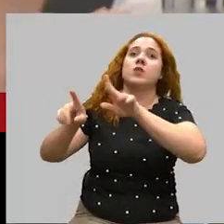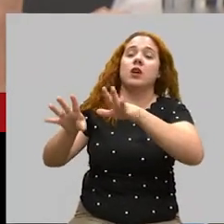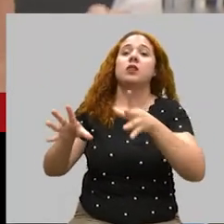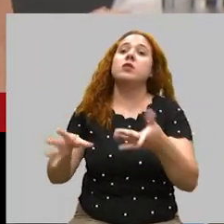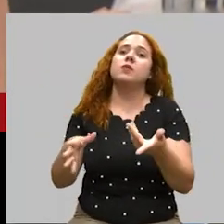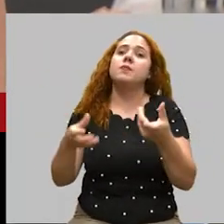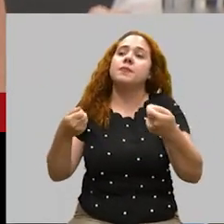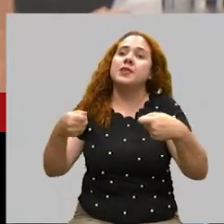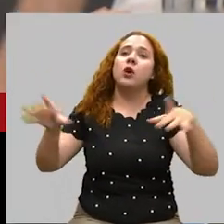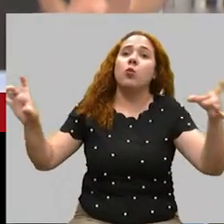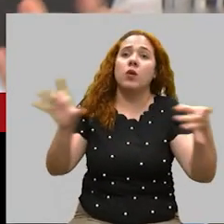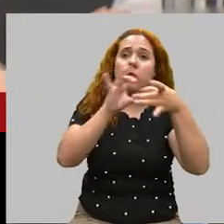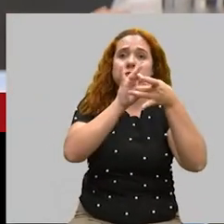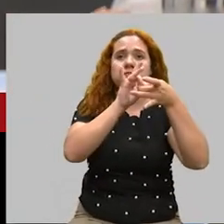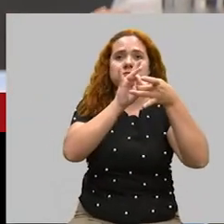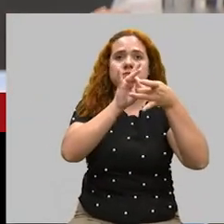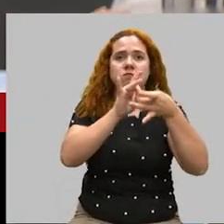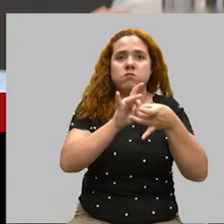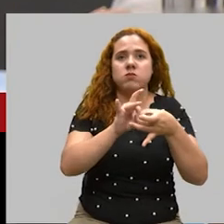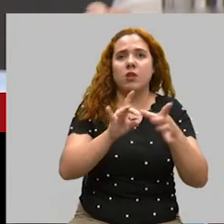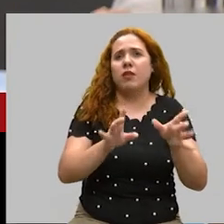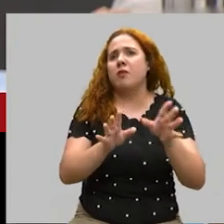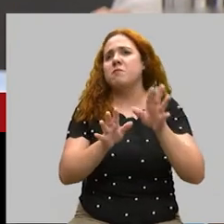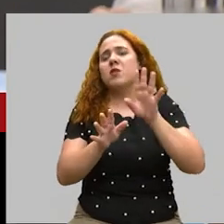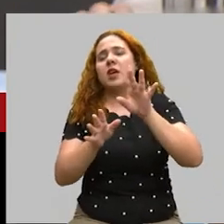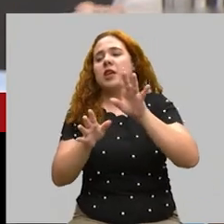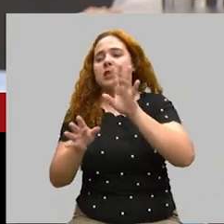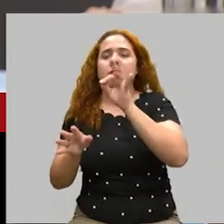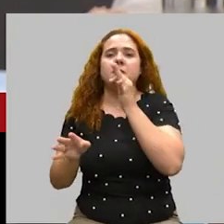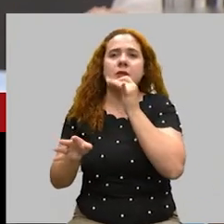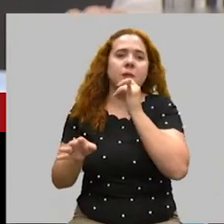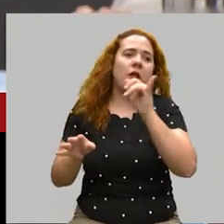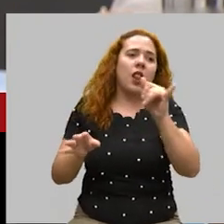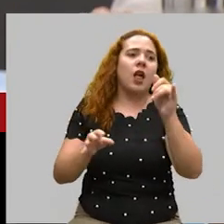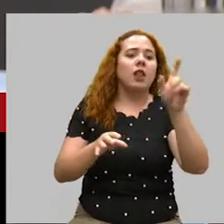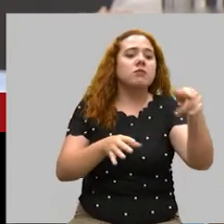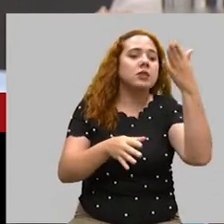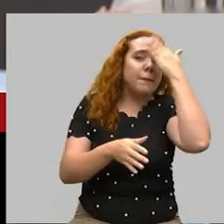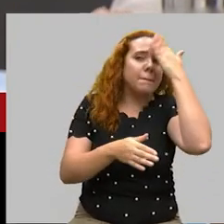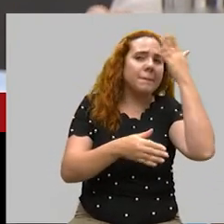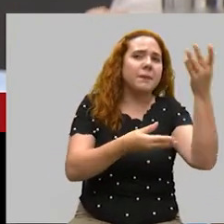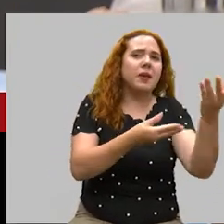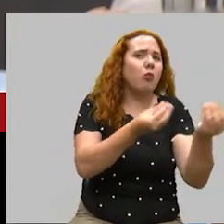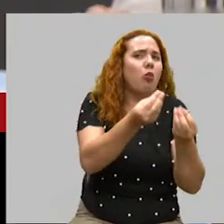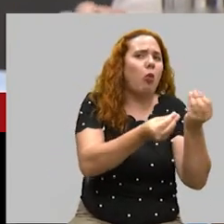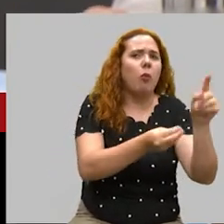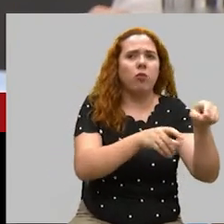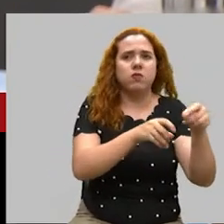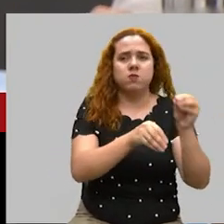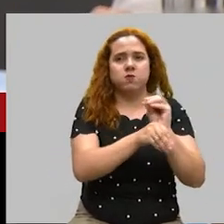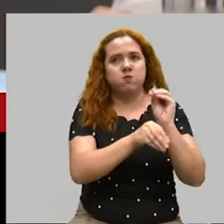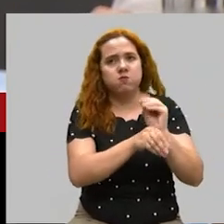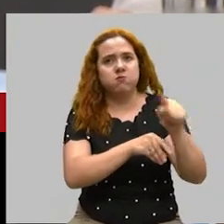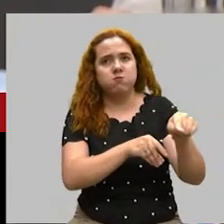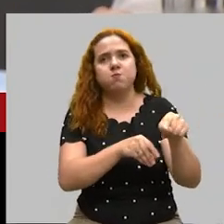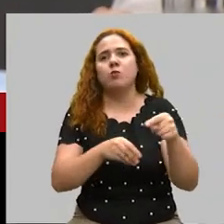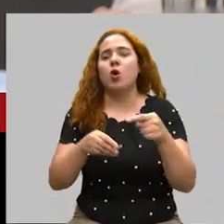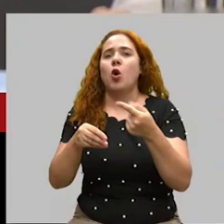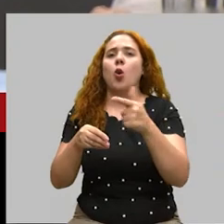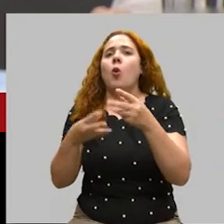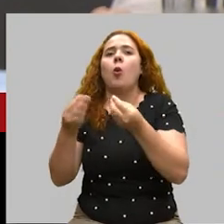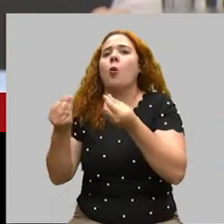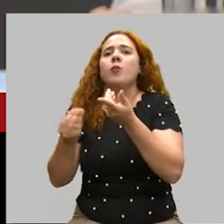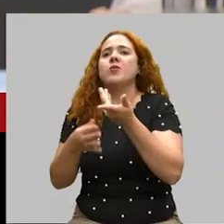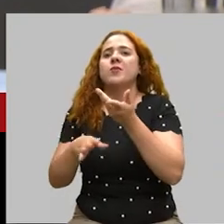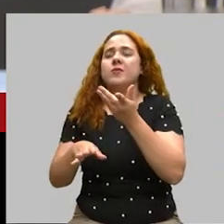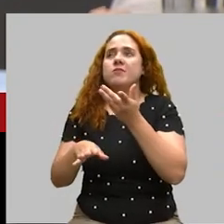né de agroecologia de acesso à terra e educação para mim as efas não tinham nem que concorrer a editais de ater